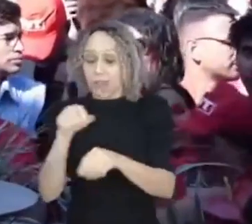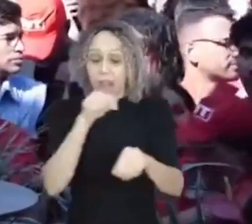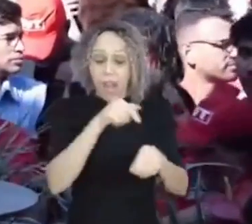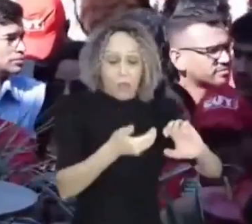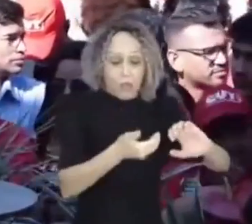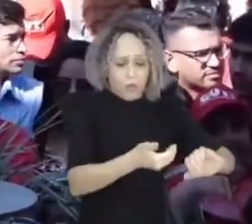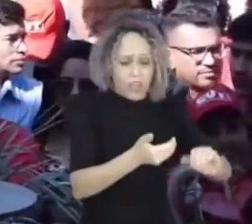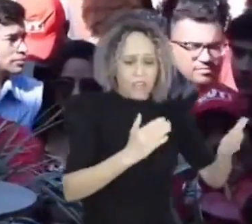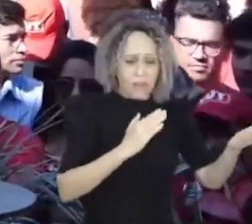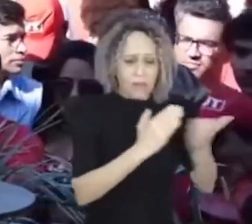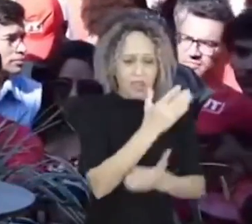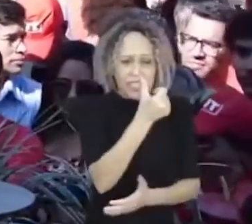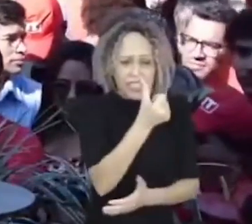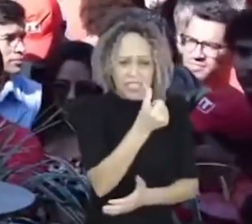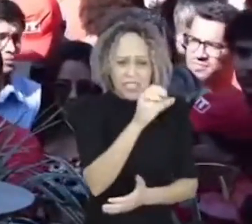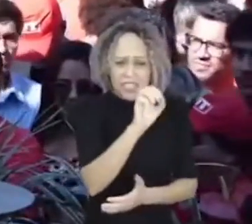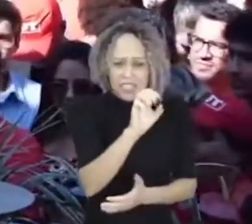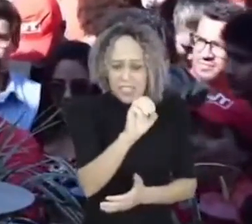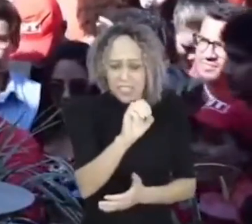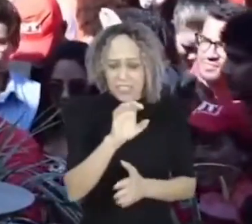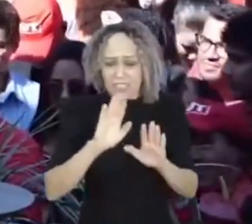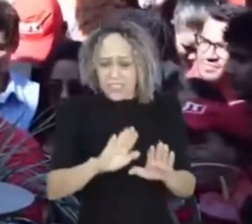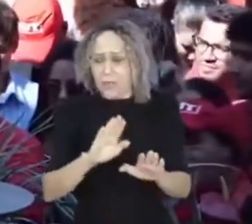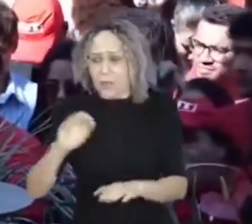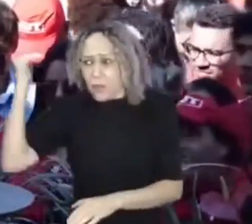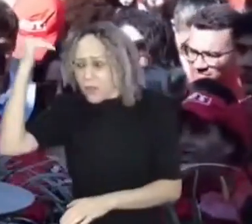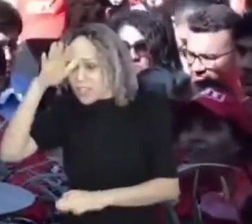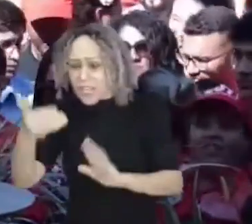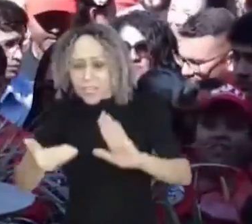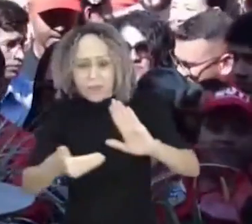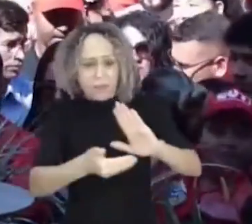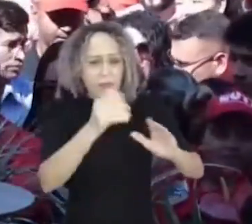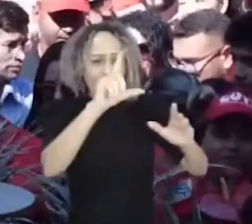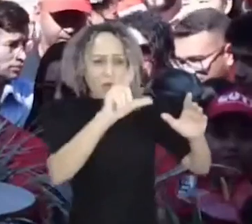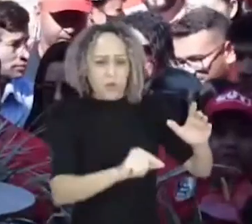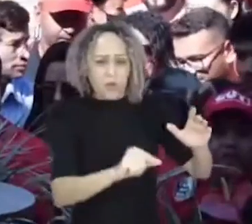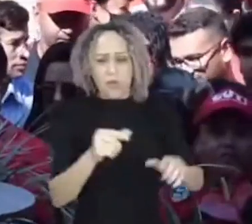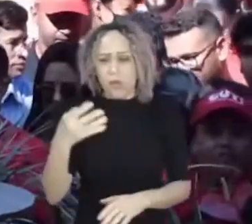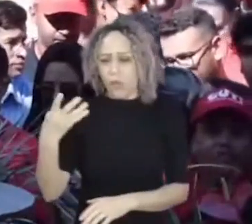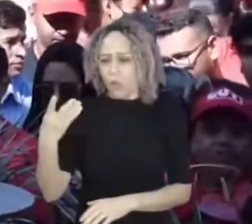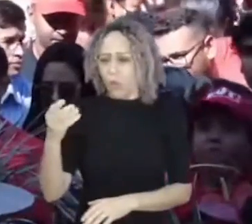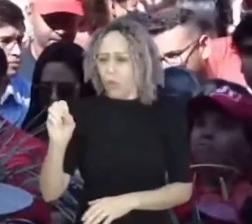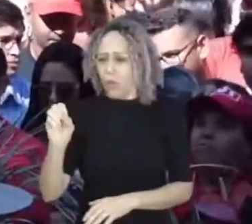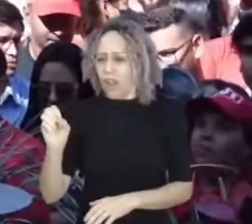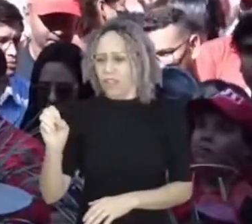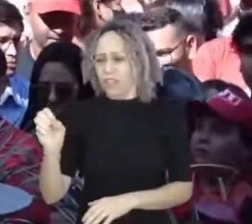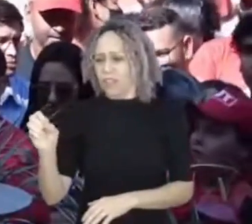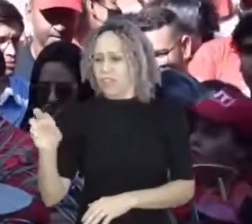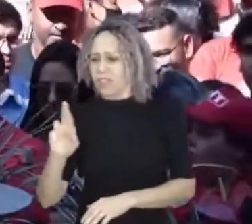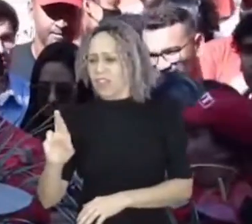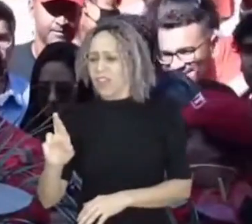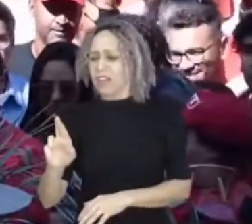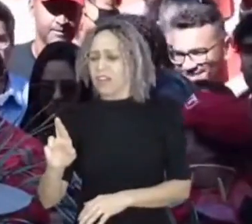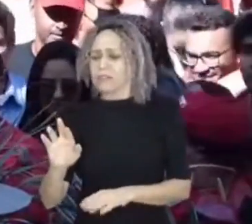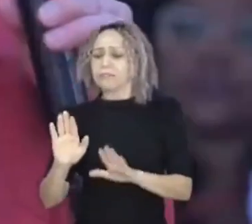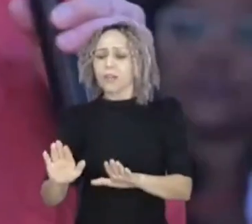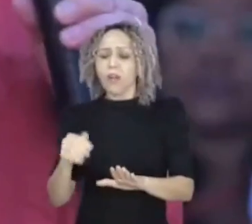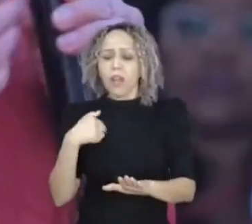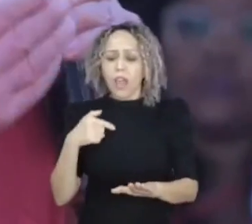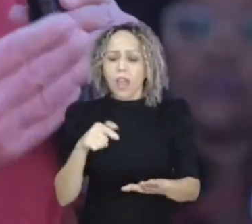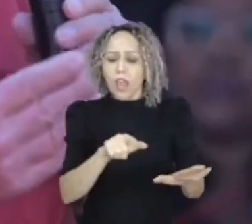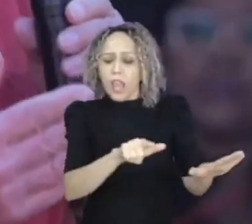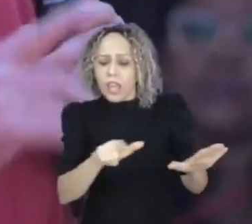tirou os R$ 600 e baixou para 400. Agora, essa semana, eu vi que ele quer dar outra